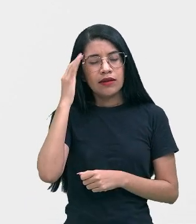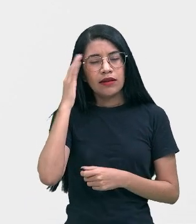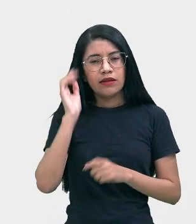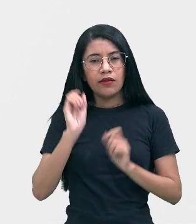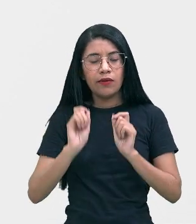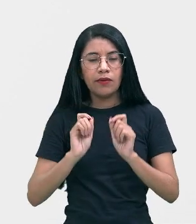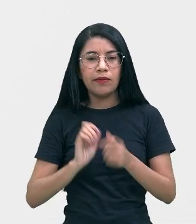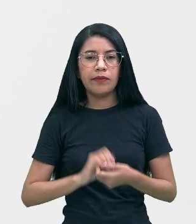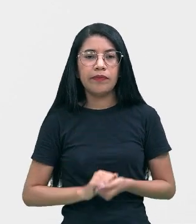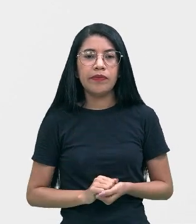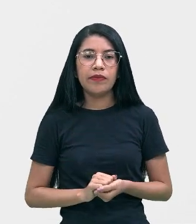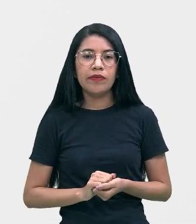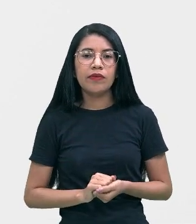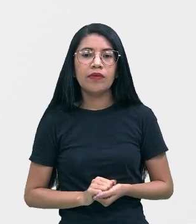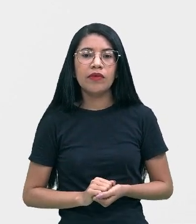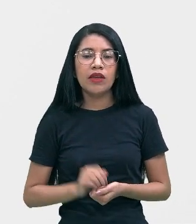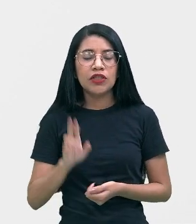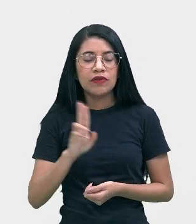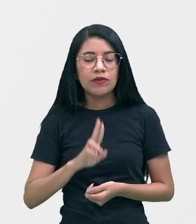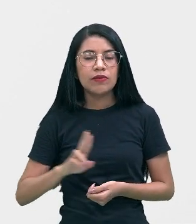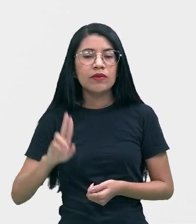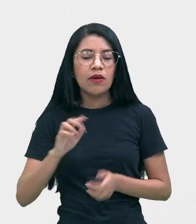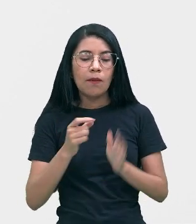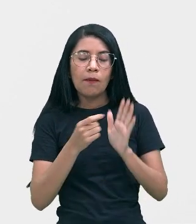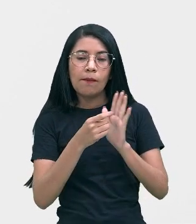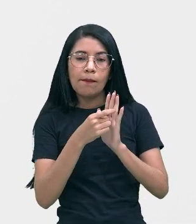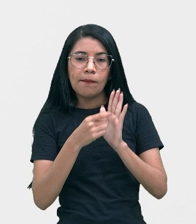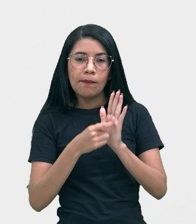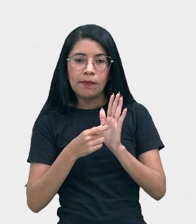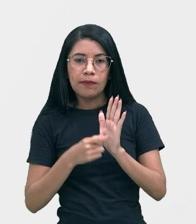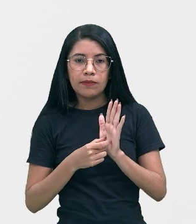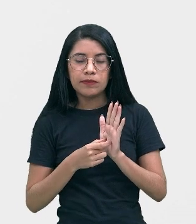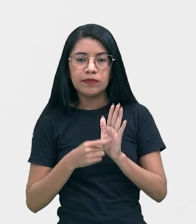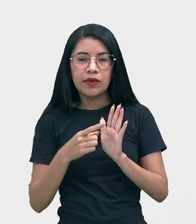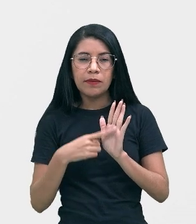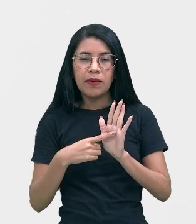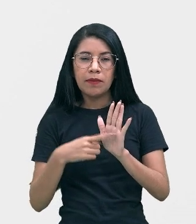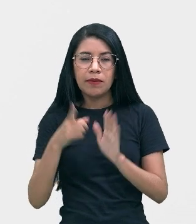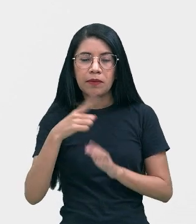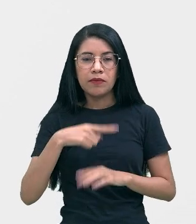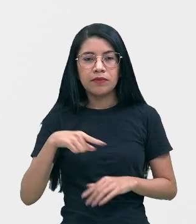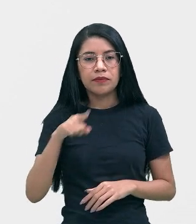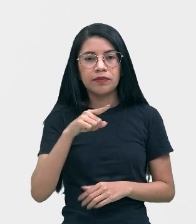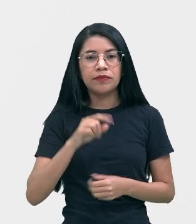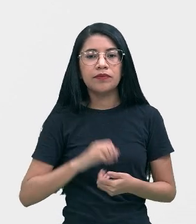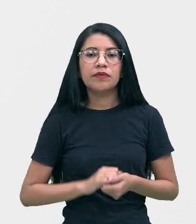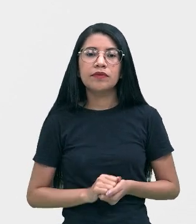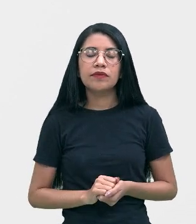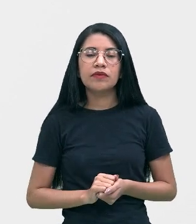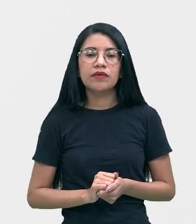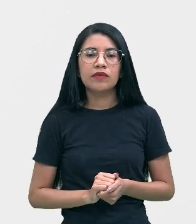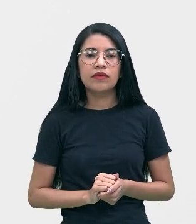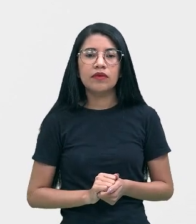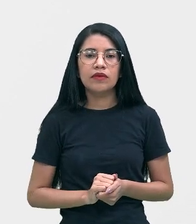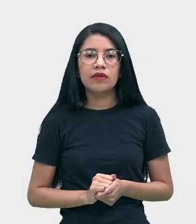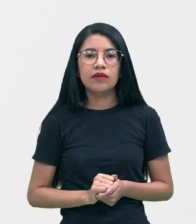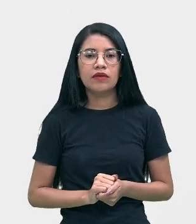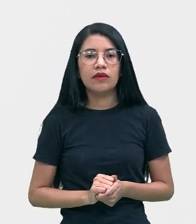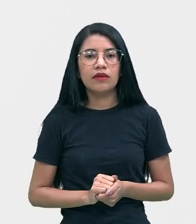aqui um aplicativo, vamos dar uma olhada aqui rapidão. Muito bem, o que a gente tem aqui?